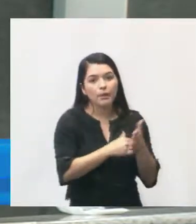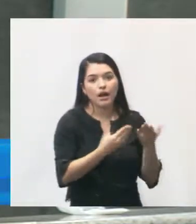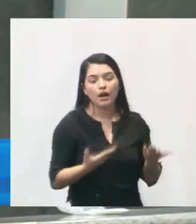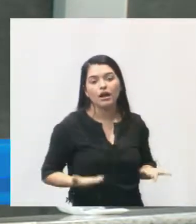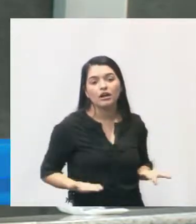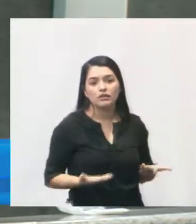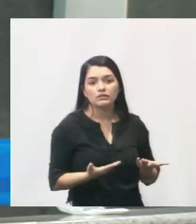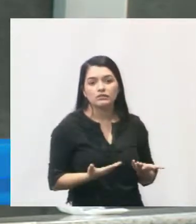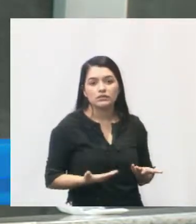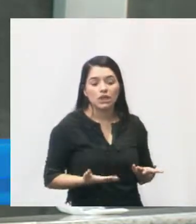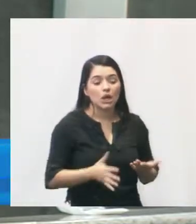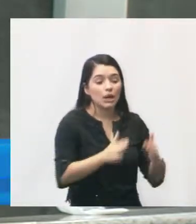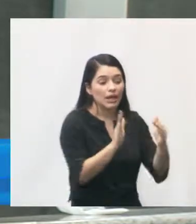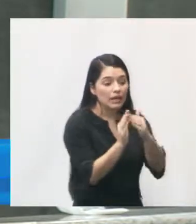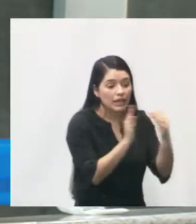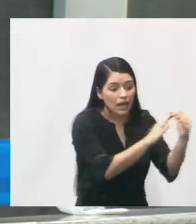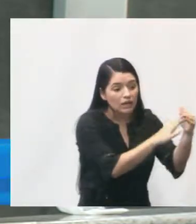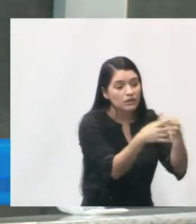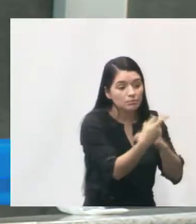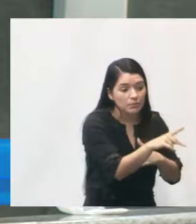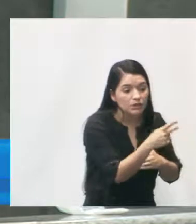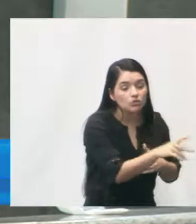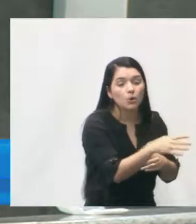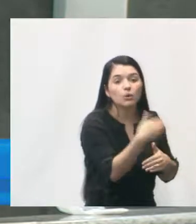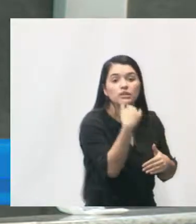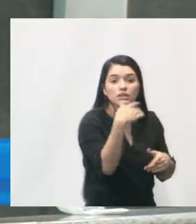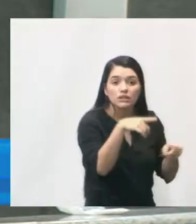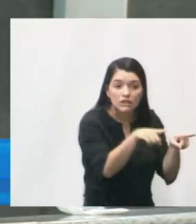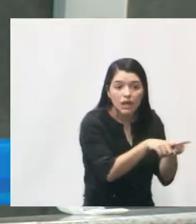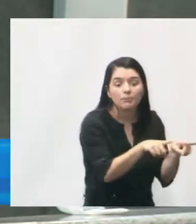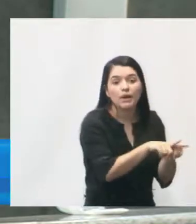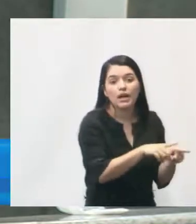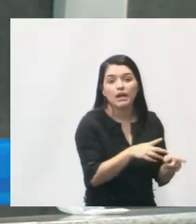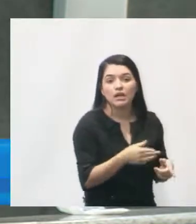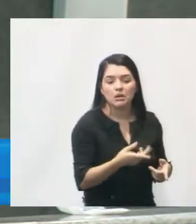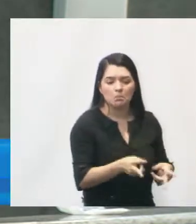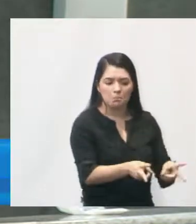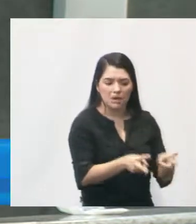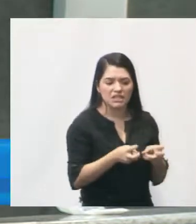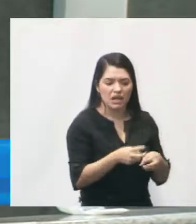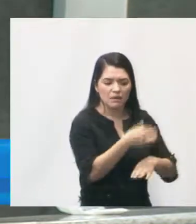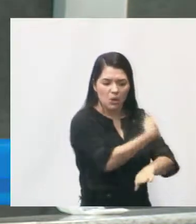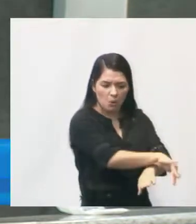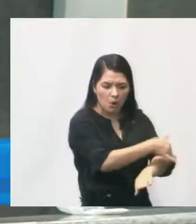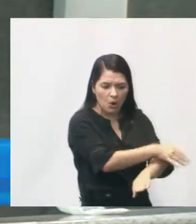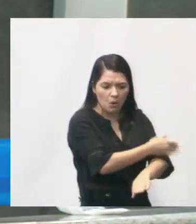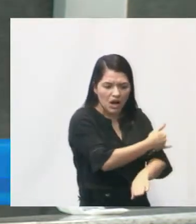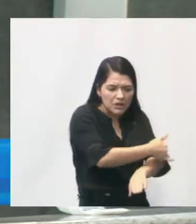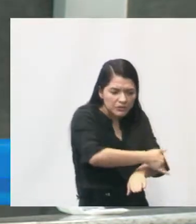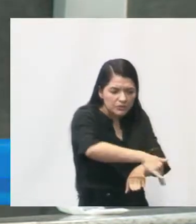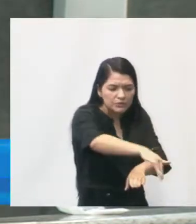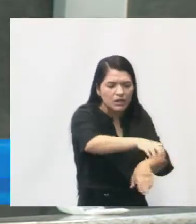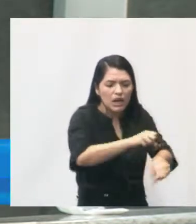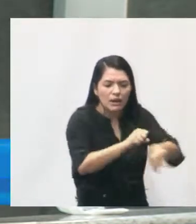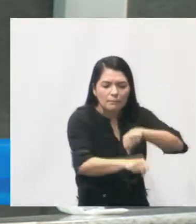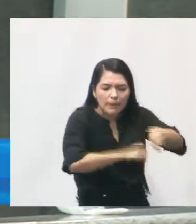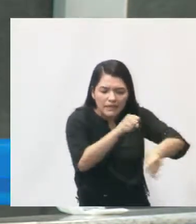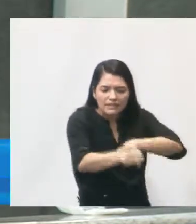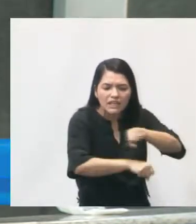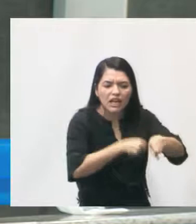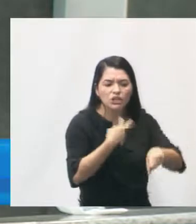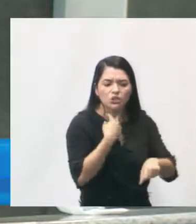comunidade da Praia do Canto, Neuzinha, falando, opa, essa ciclovia não pode se dar dessa forma, porque nós não fomos